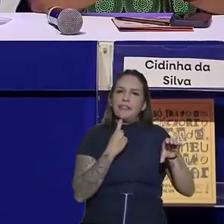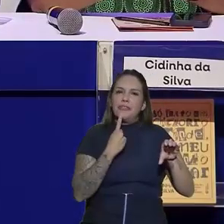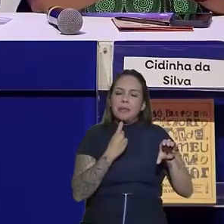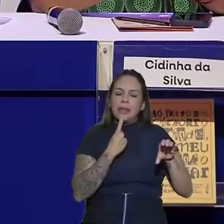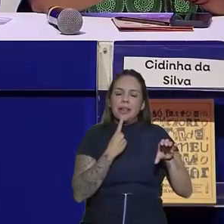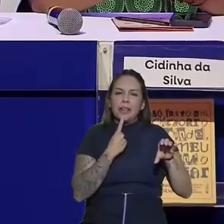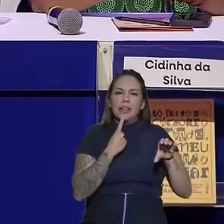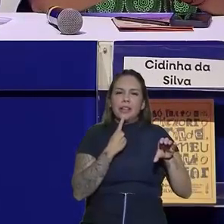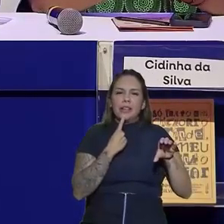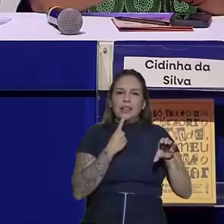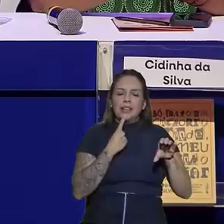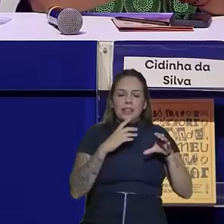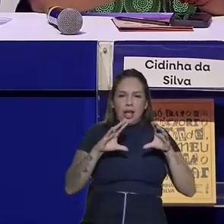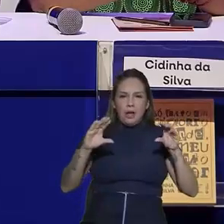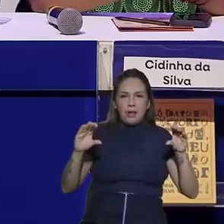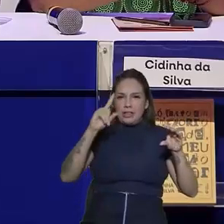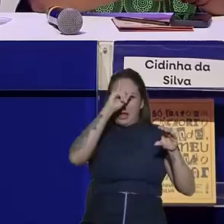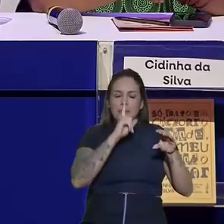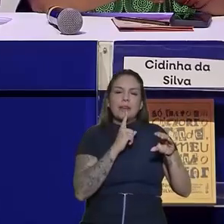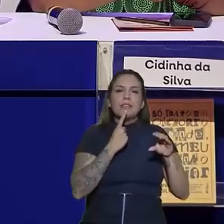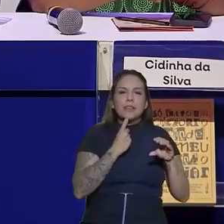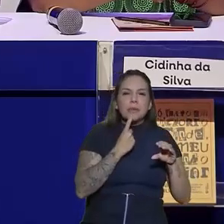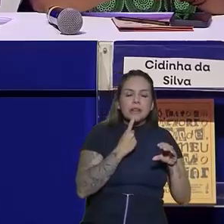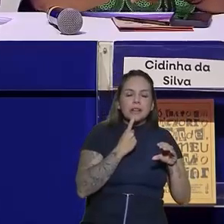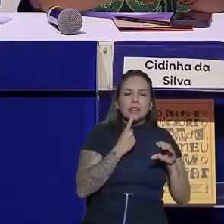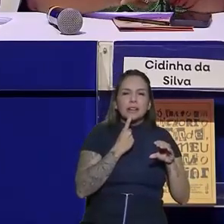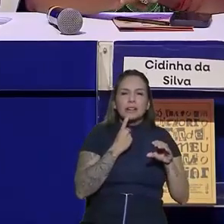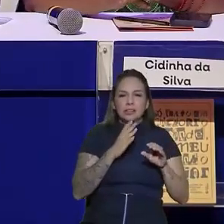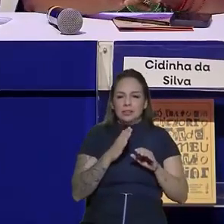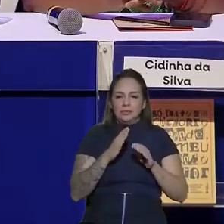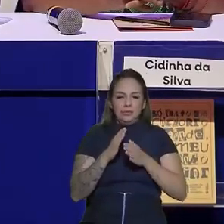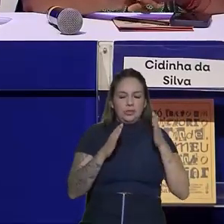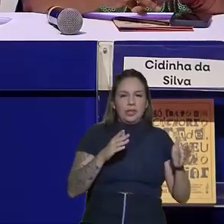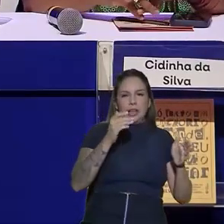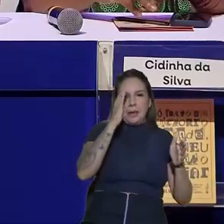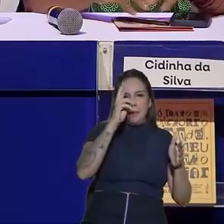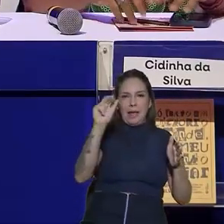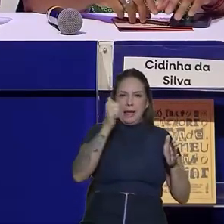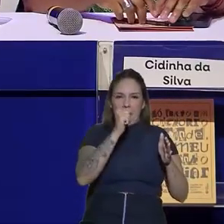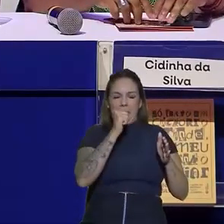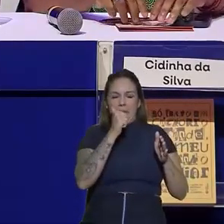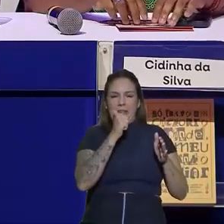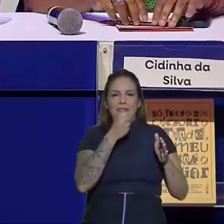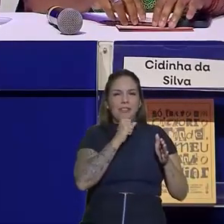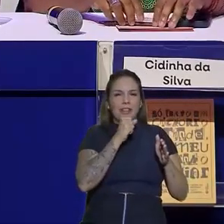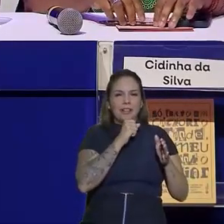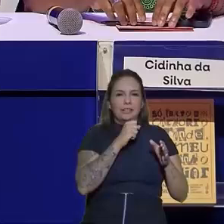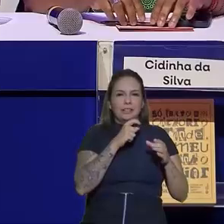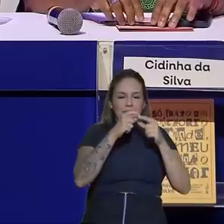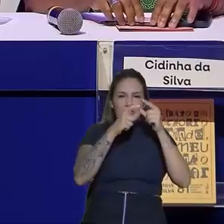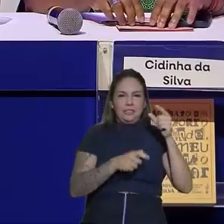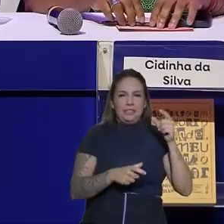de macramé, almofadas de cetim amarelas e vermelhas, mas à esquerda um barzinho com bebidas vencidas e outras garrafas